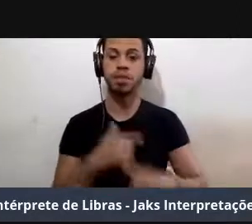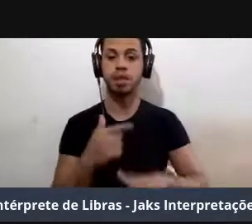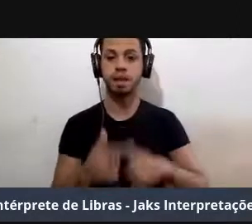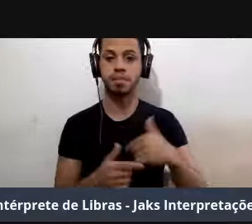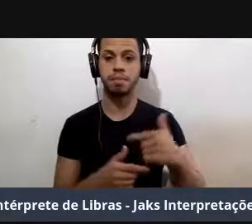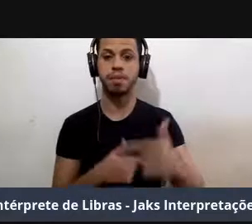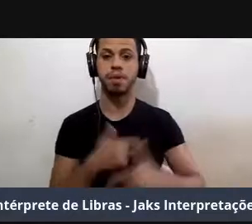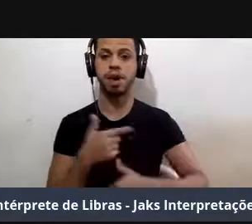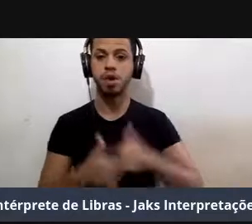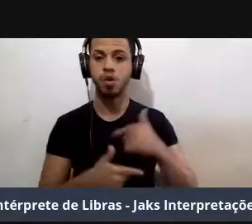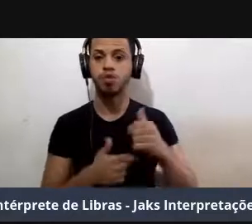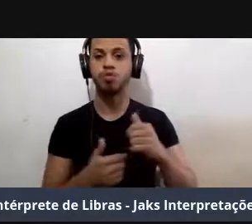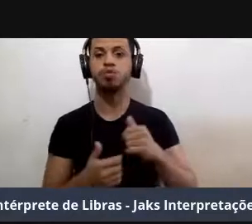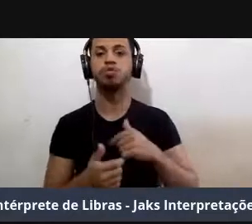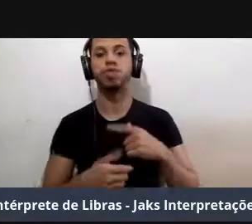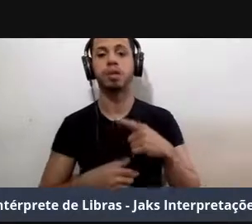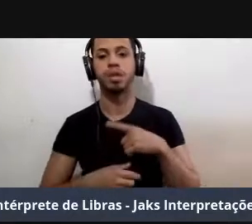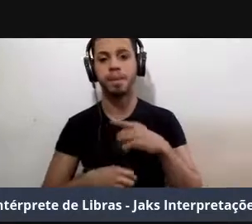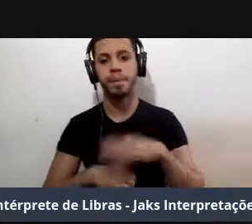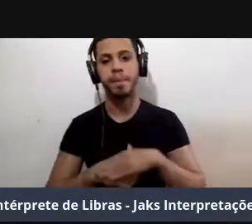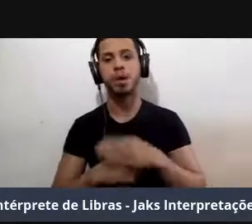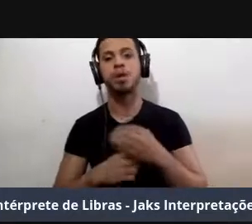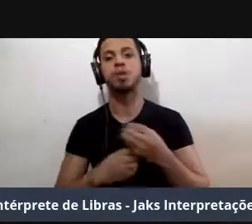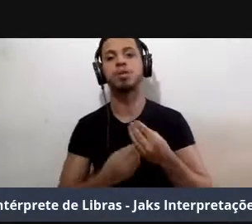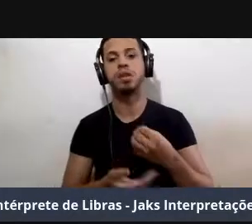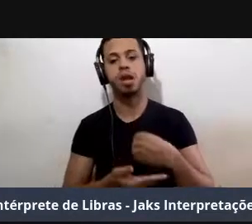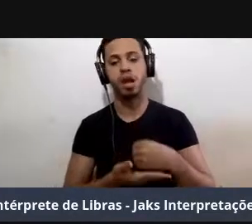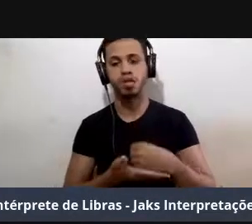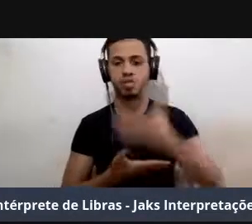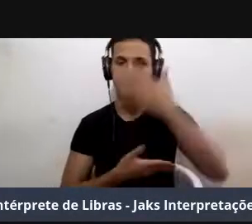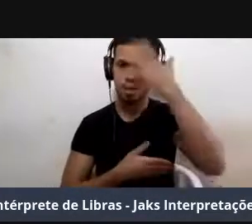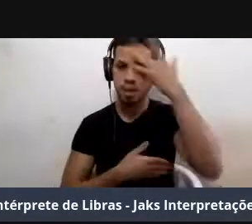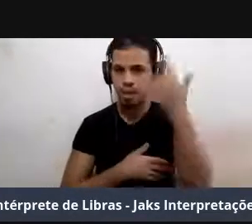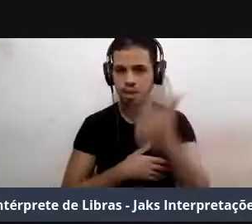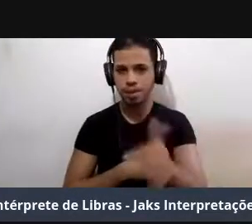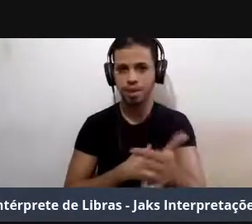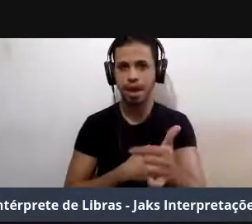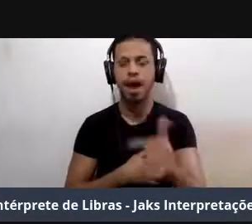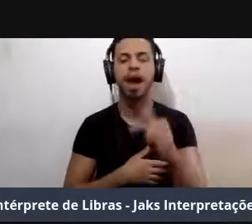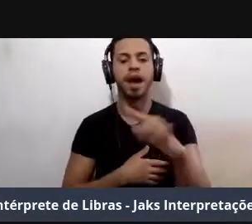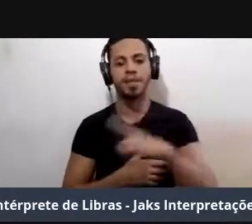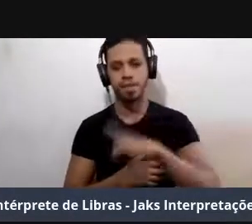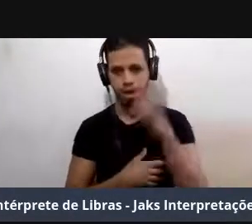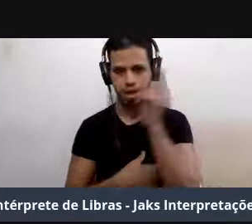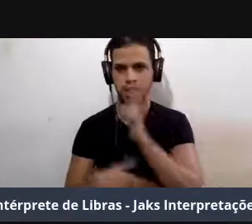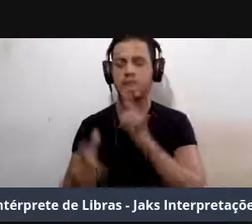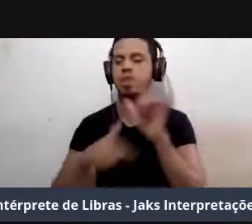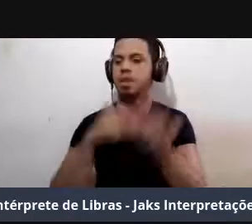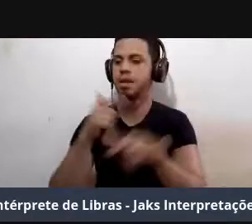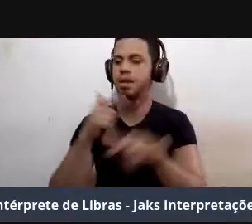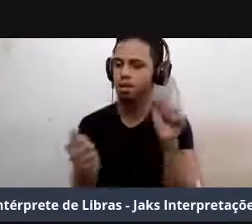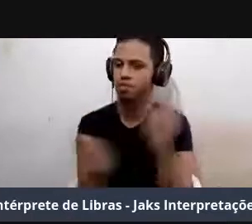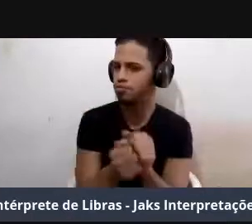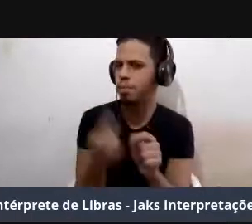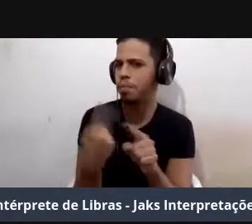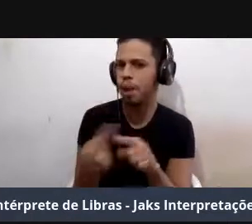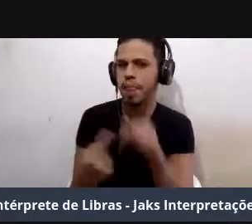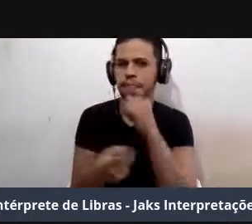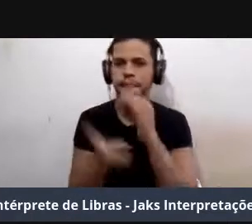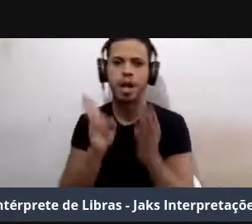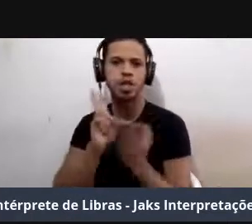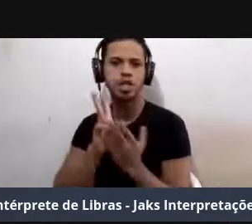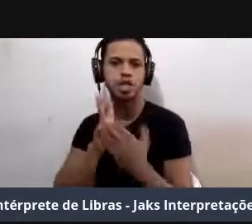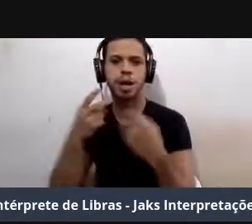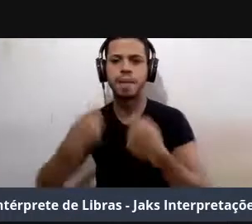tem mais condições ajuda aquele que não tem, e nós conseguimos trabalhar juntos. Por quê? Quando uma indígena precisa ir para um